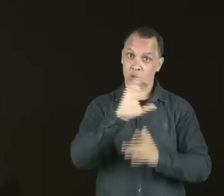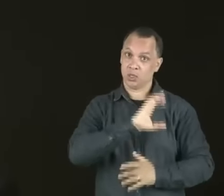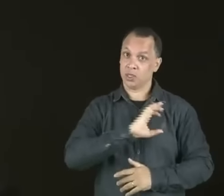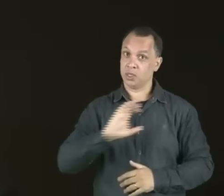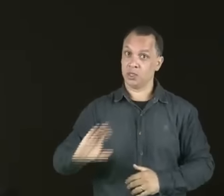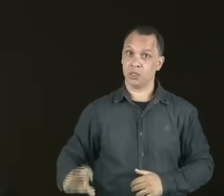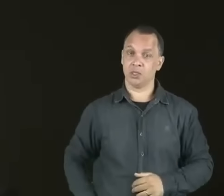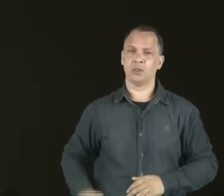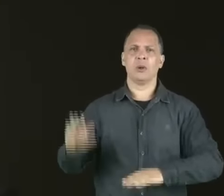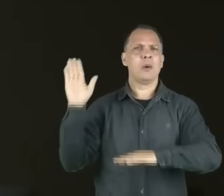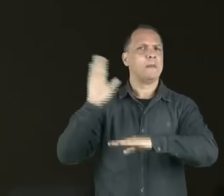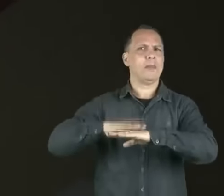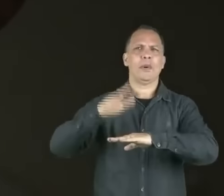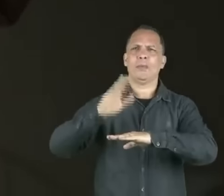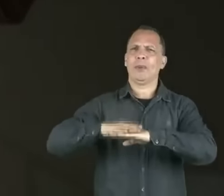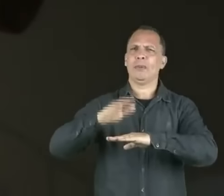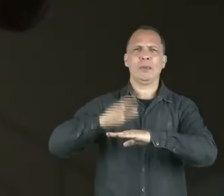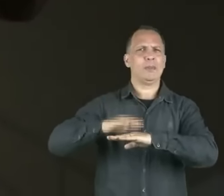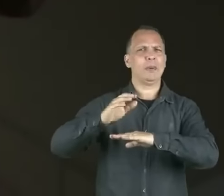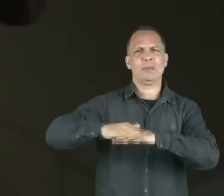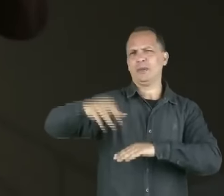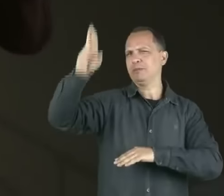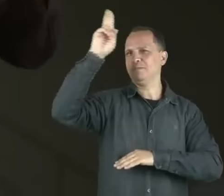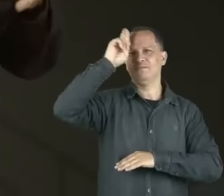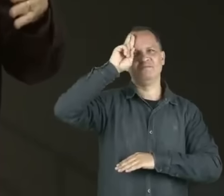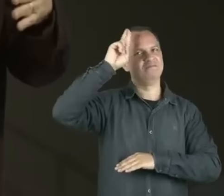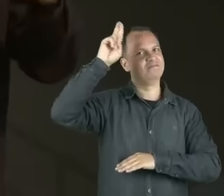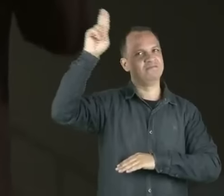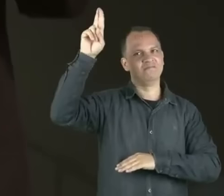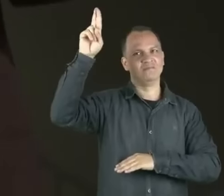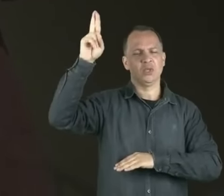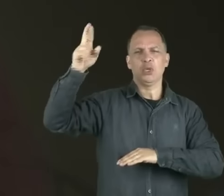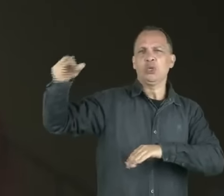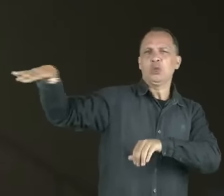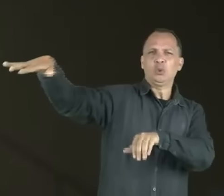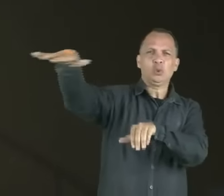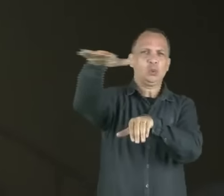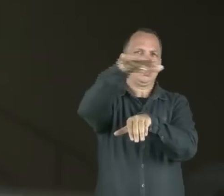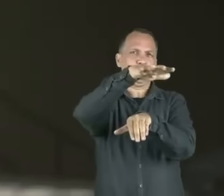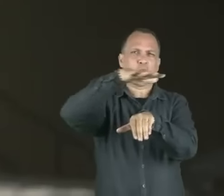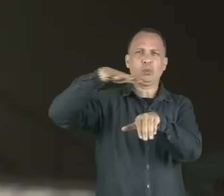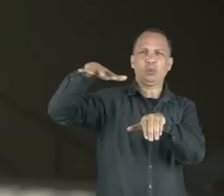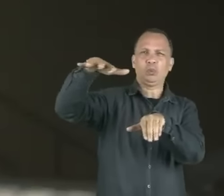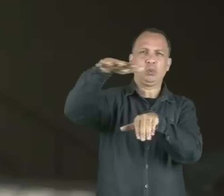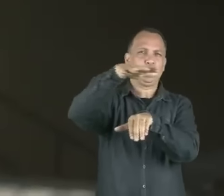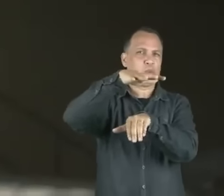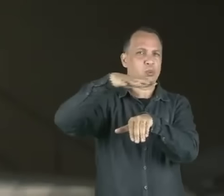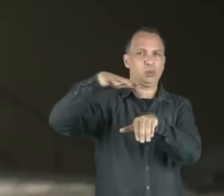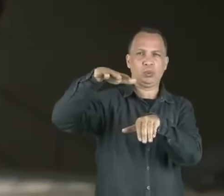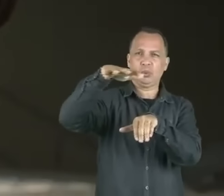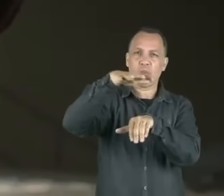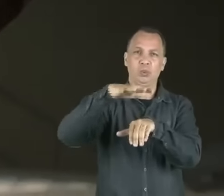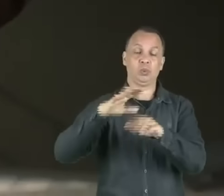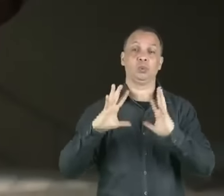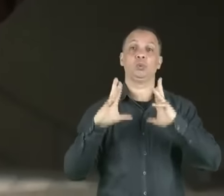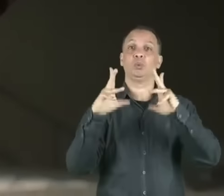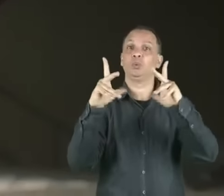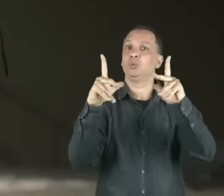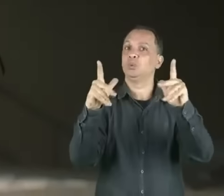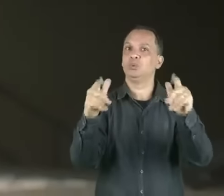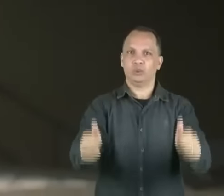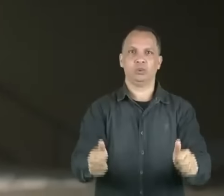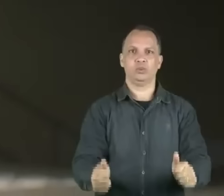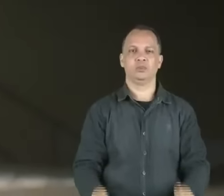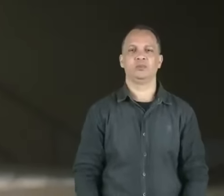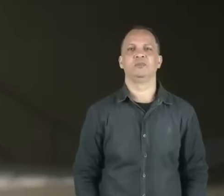senhor senhor sobre todo poder e autoridade nas regiões Celestiais Capítulos Versículos de